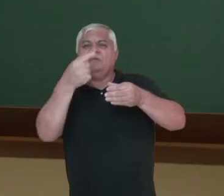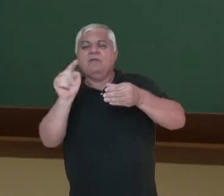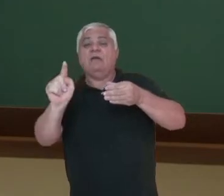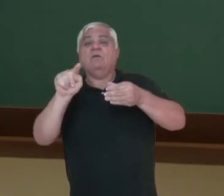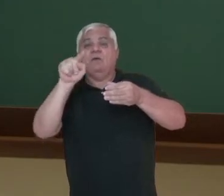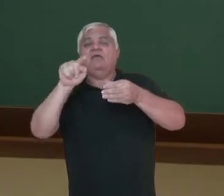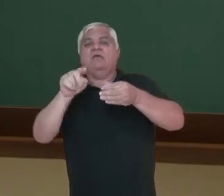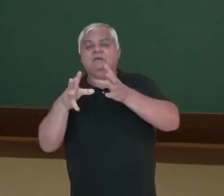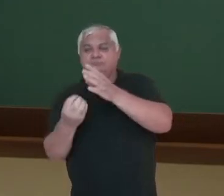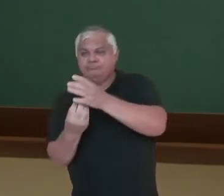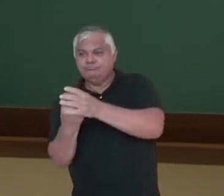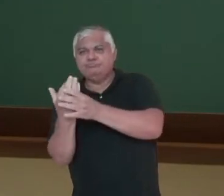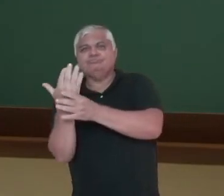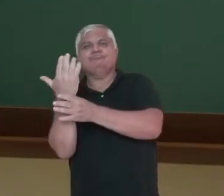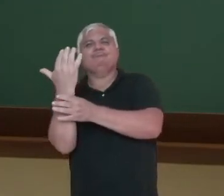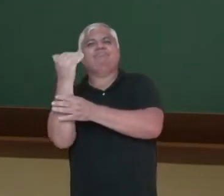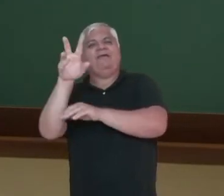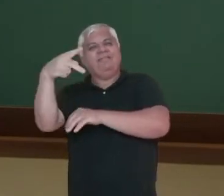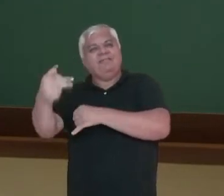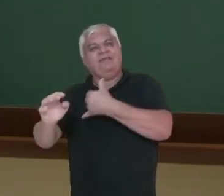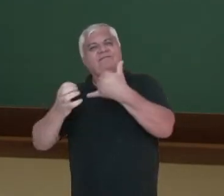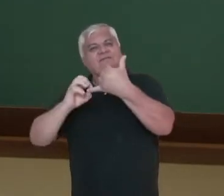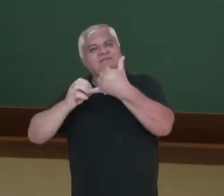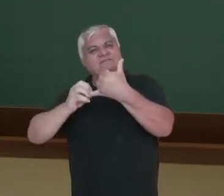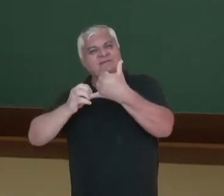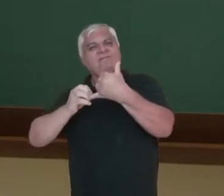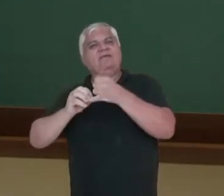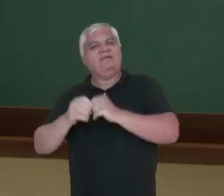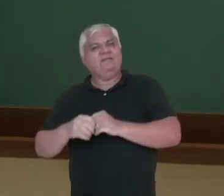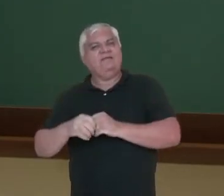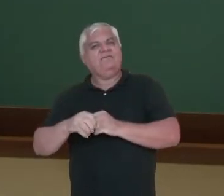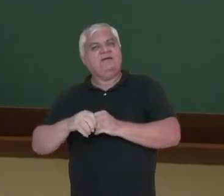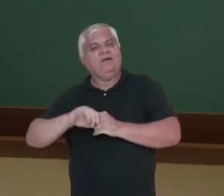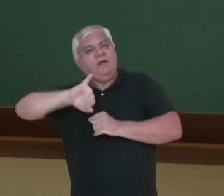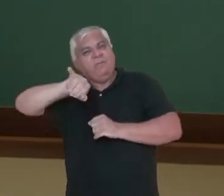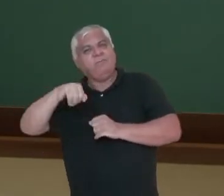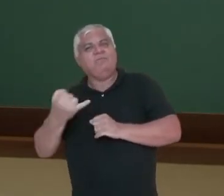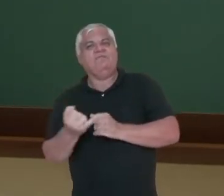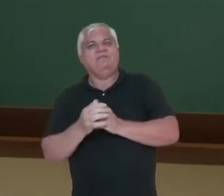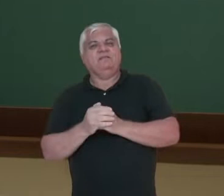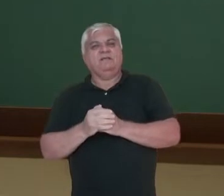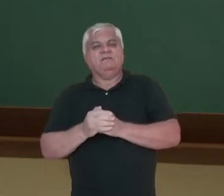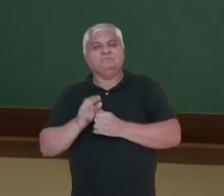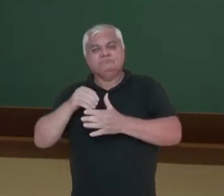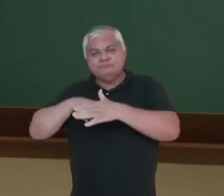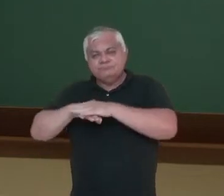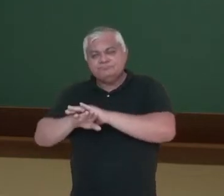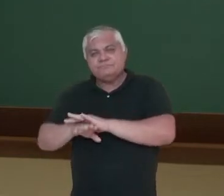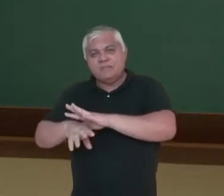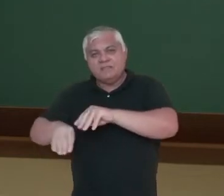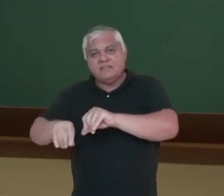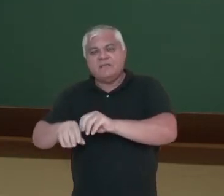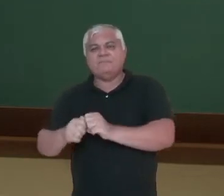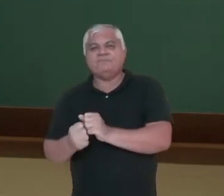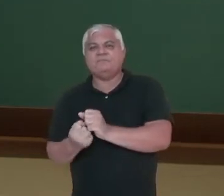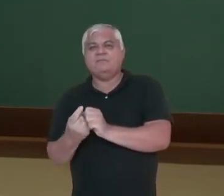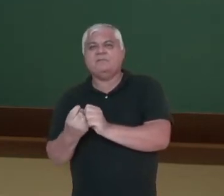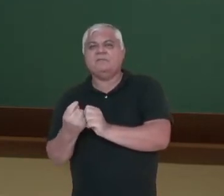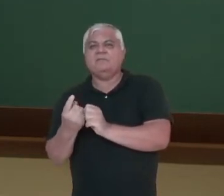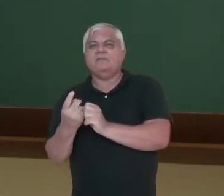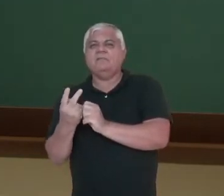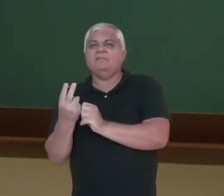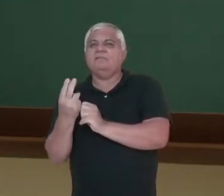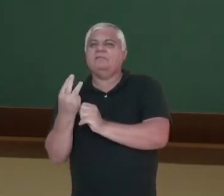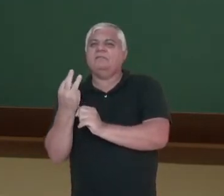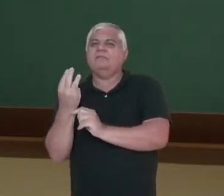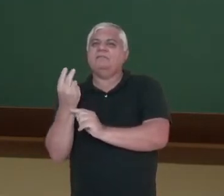e ele vai utilizar um endosperma ali da semente para se alimentar enquanto ele está embaixo do solo. Depois que as folhas, né, se